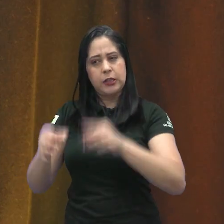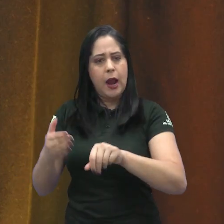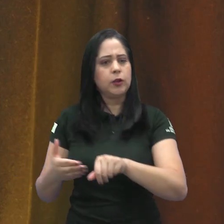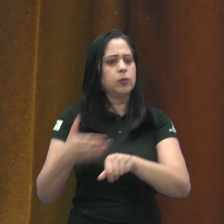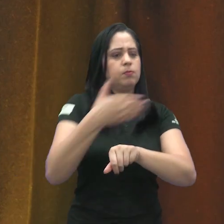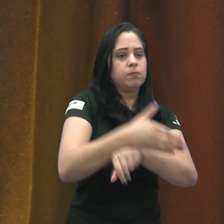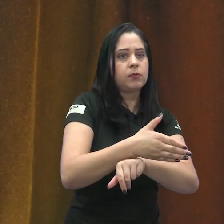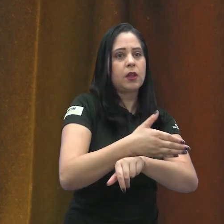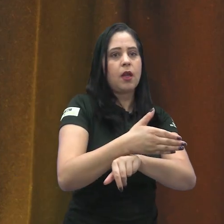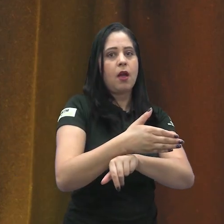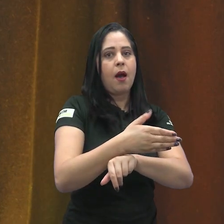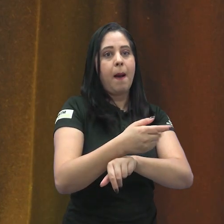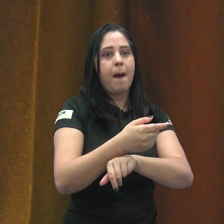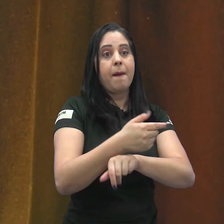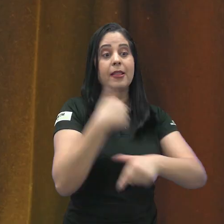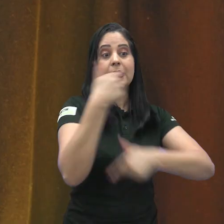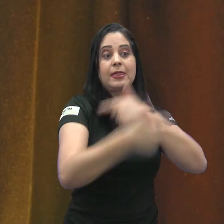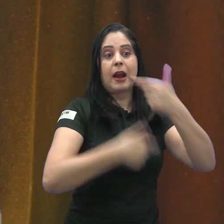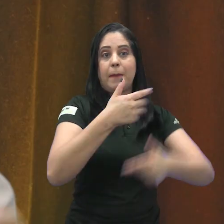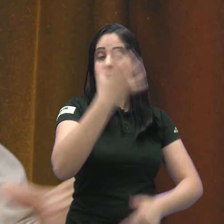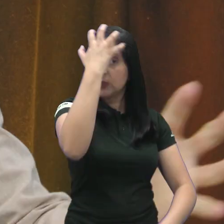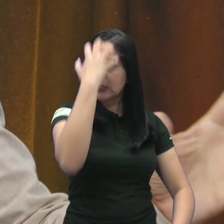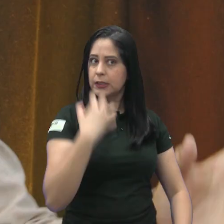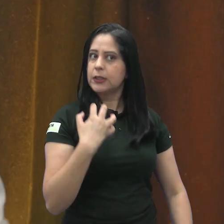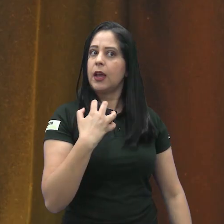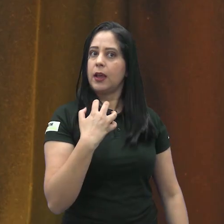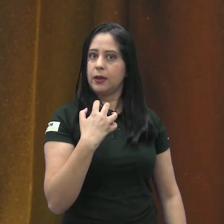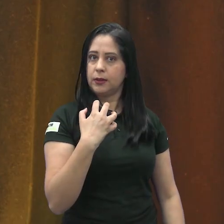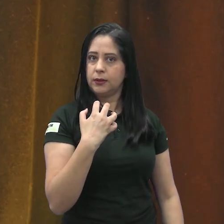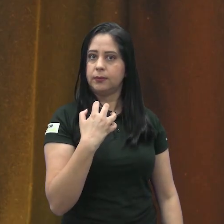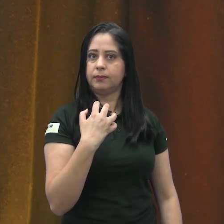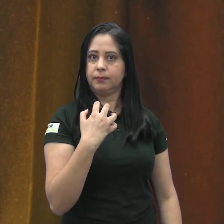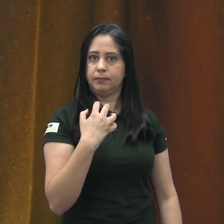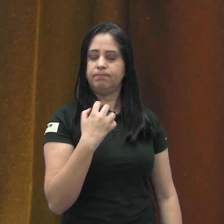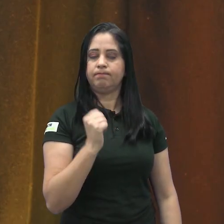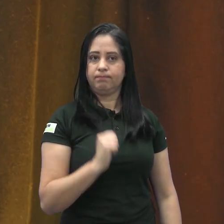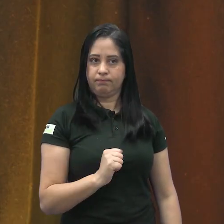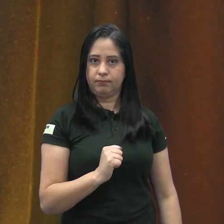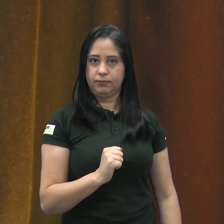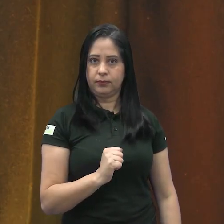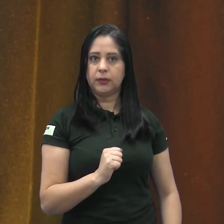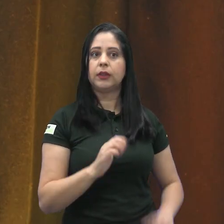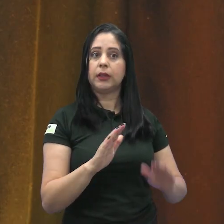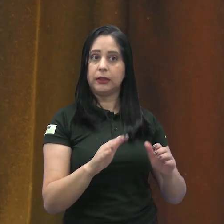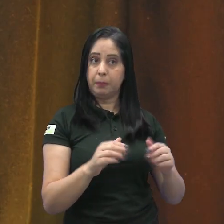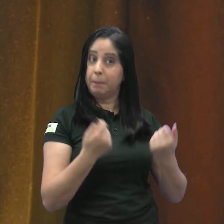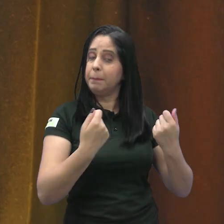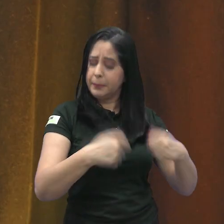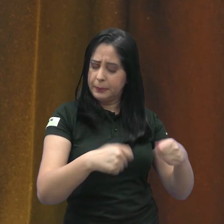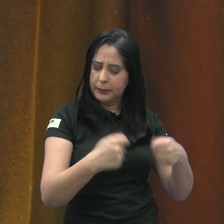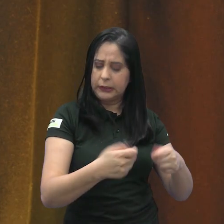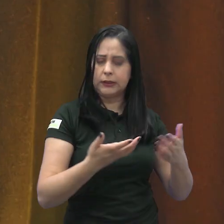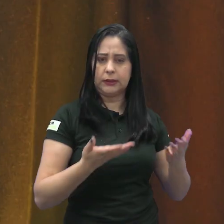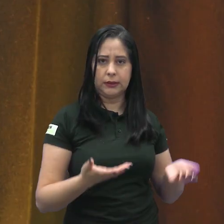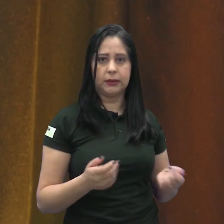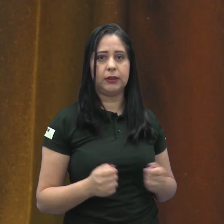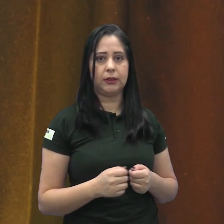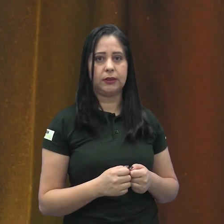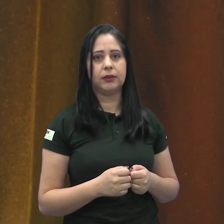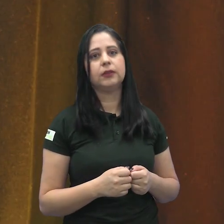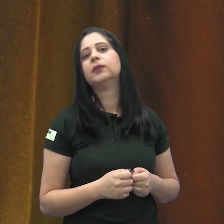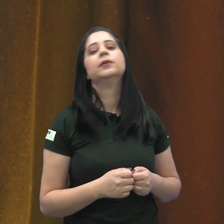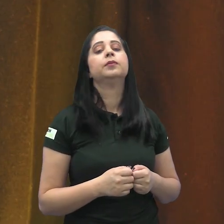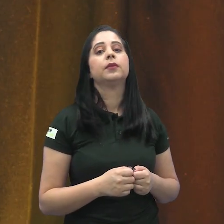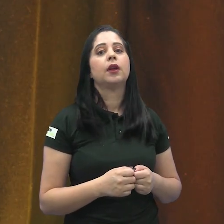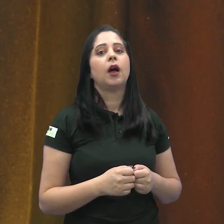responsabilidade, gente que venha fazer um trabalho de fato pensando no coletivo, pensando nas pessoas. Sim. Isso é uma realidade.